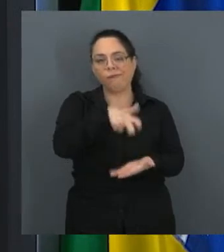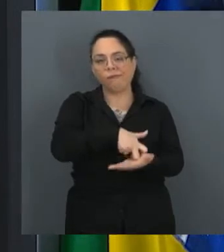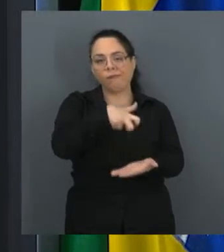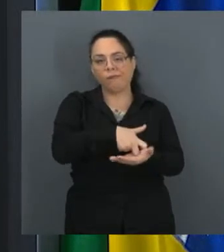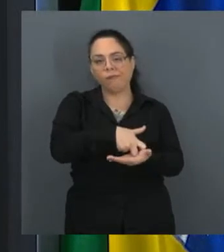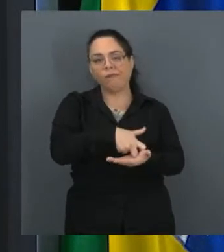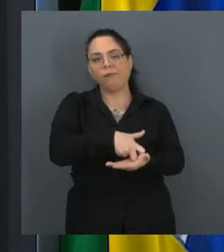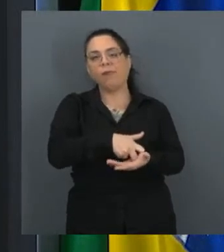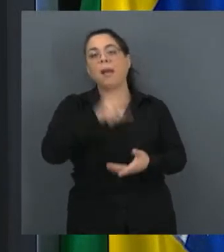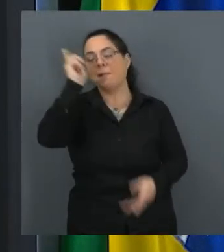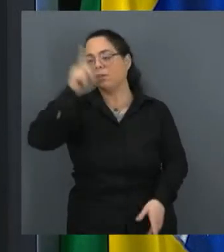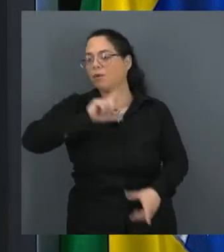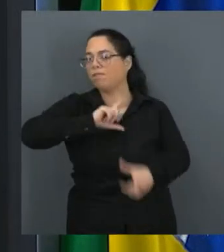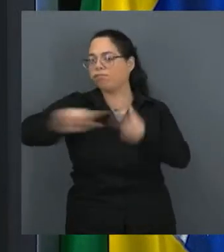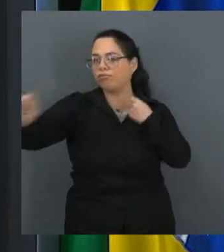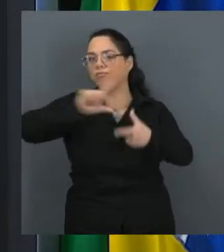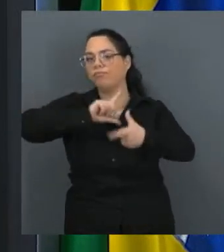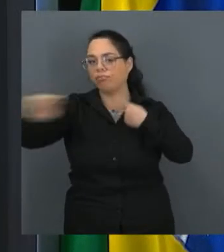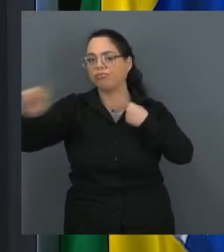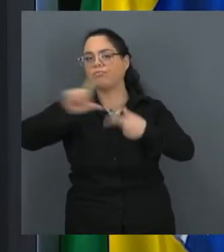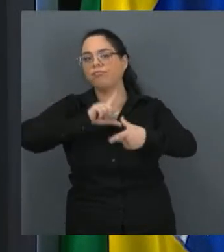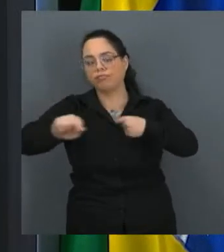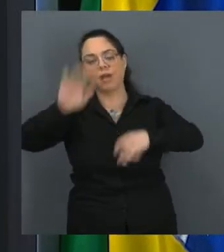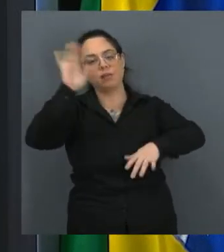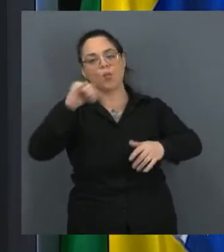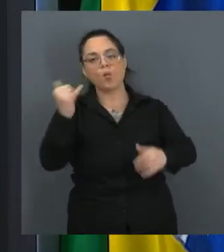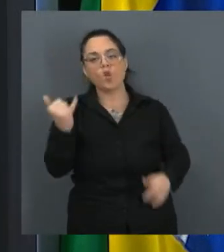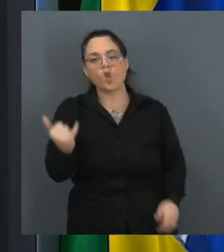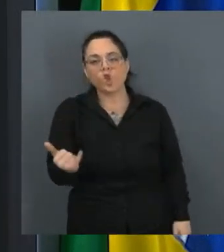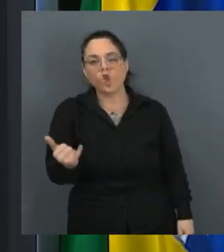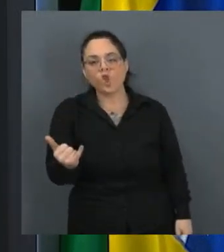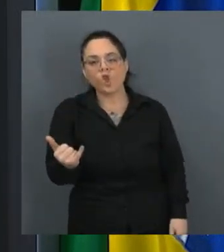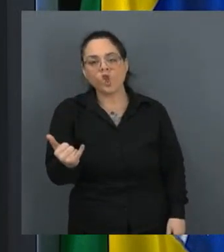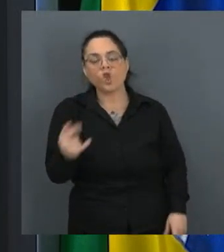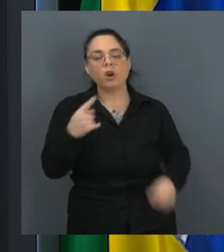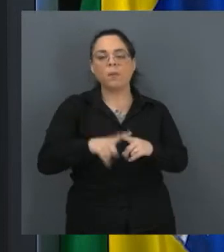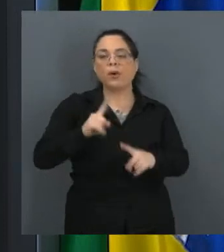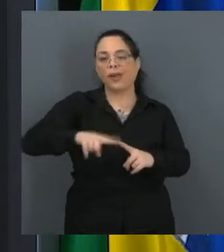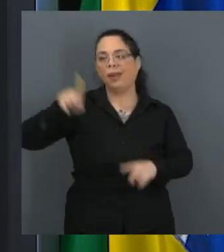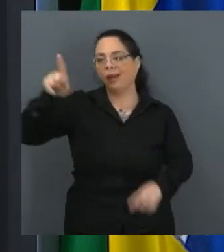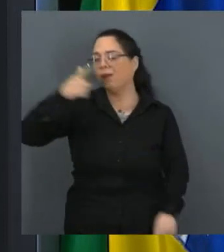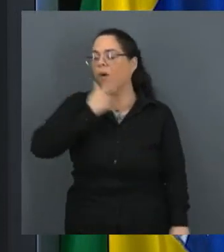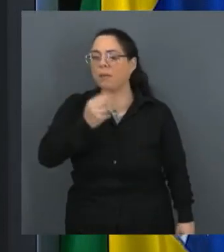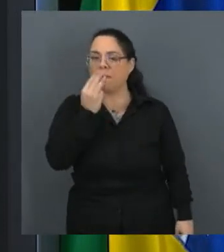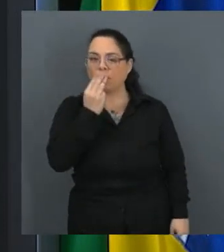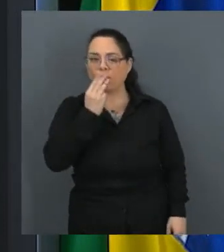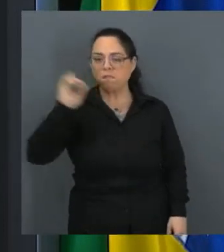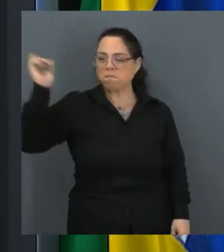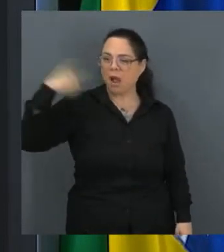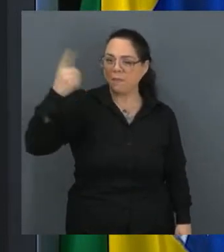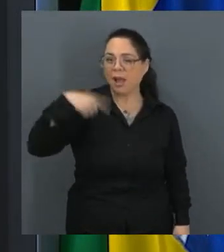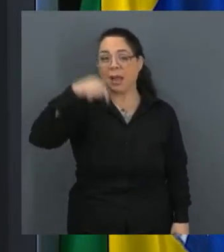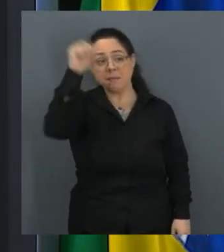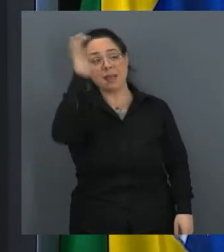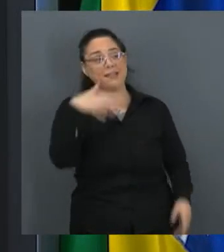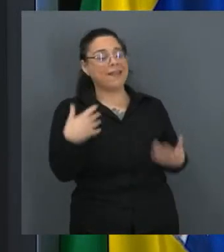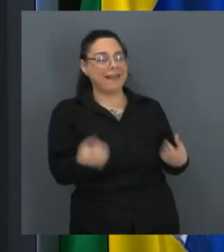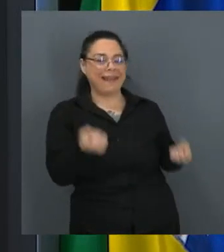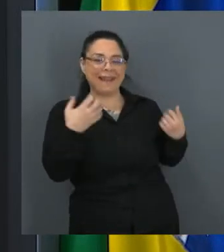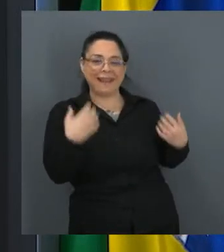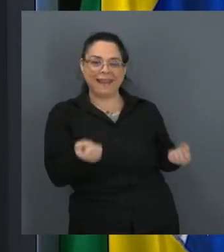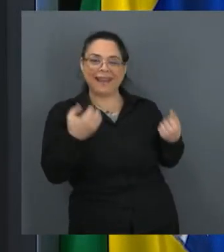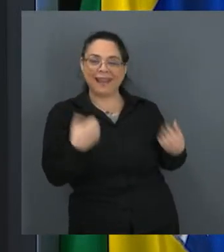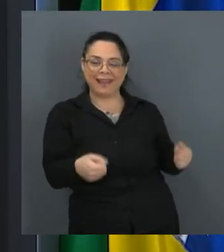foge daquele país, às vezes pele e osso, contra aquela ditadura. E o Brasil fica acenando para esse